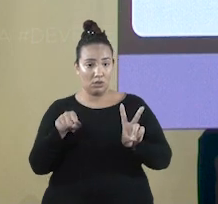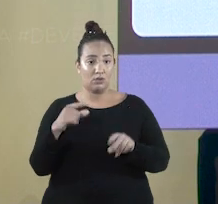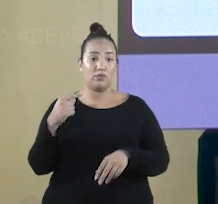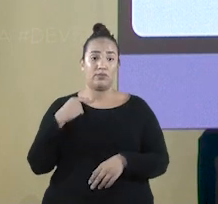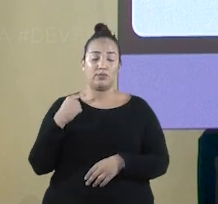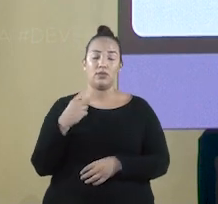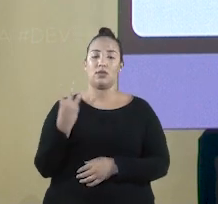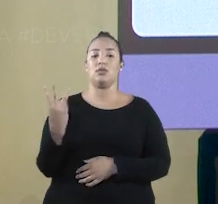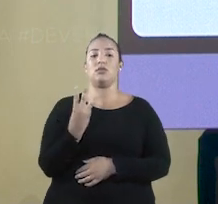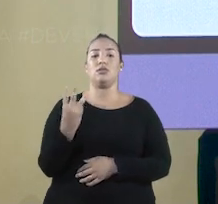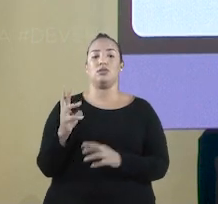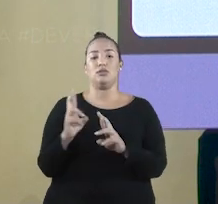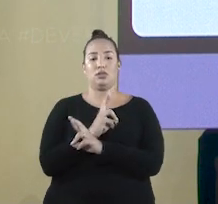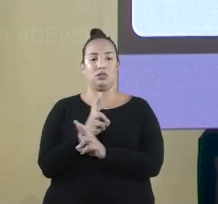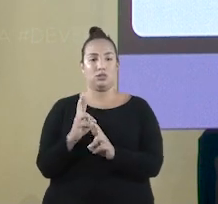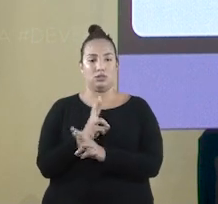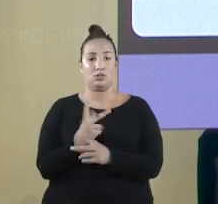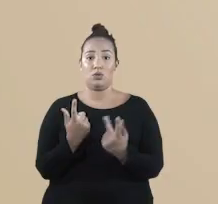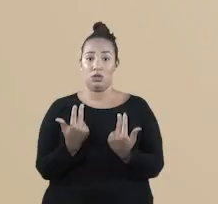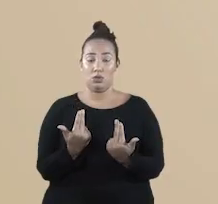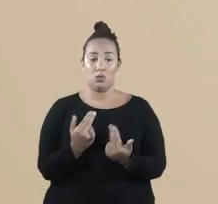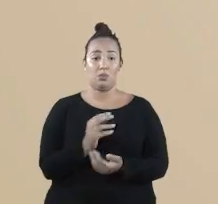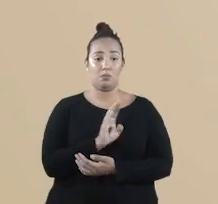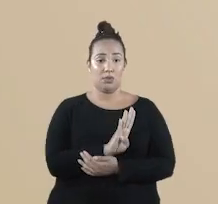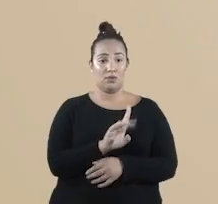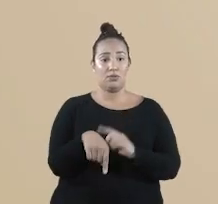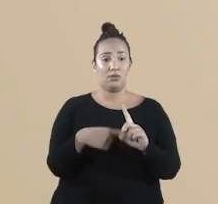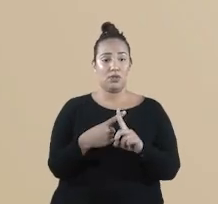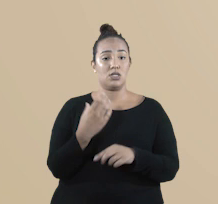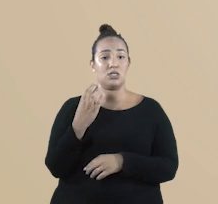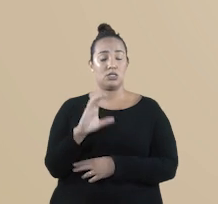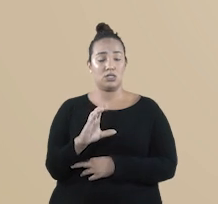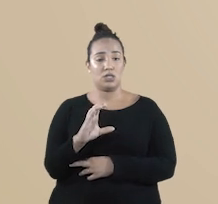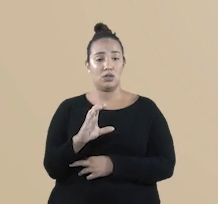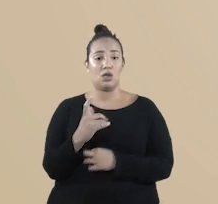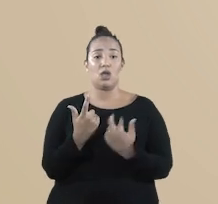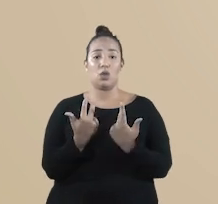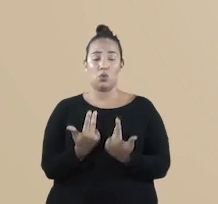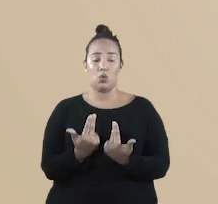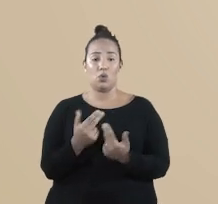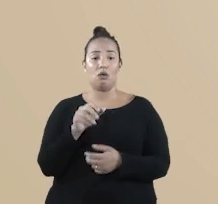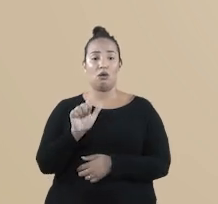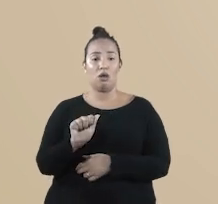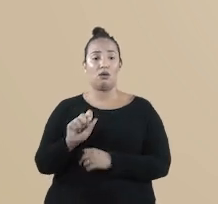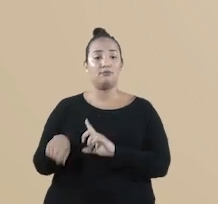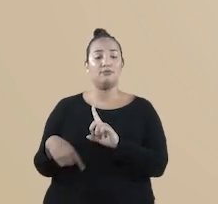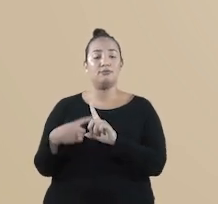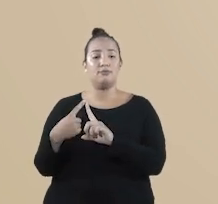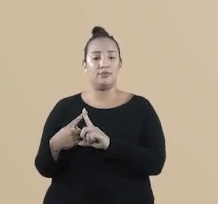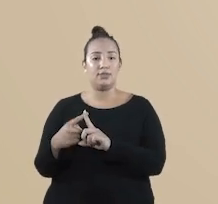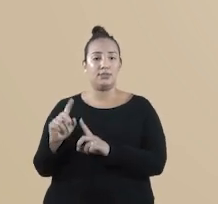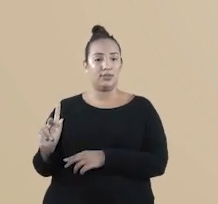a terceira relação métrica, que é igual a b vezes c igual a